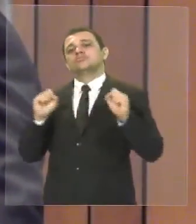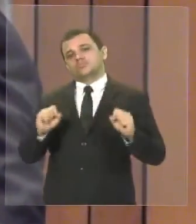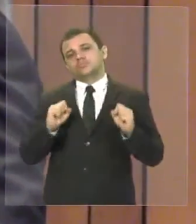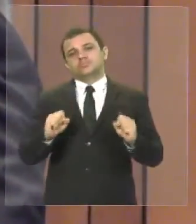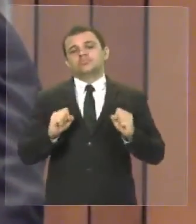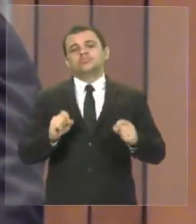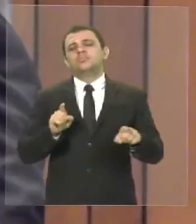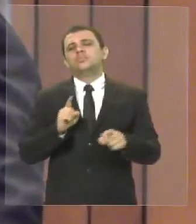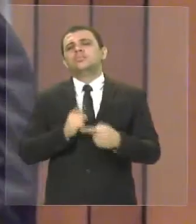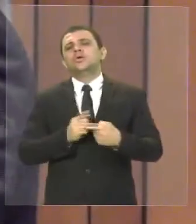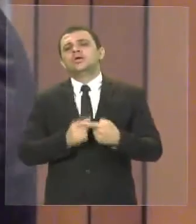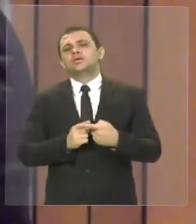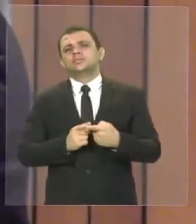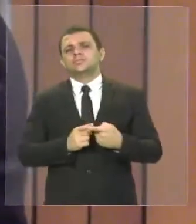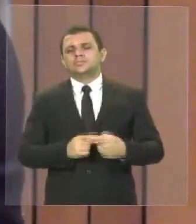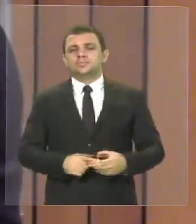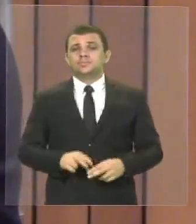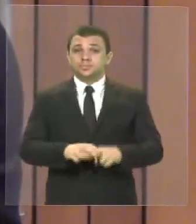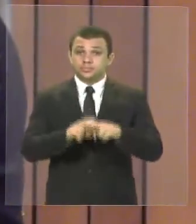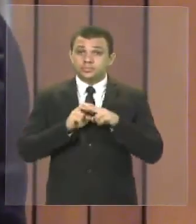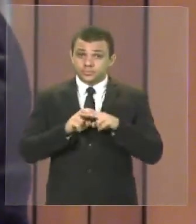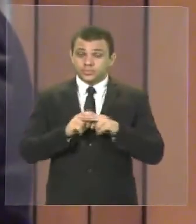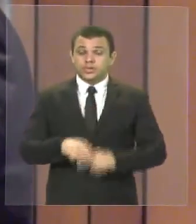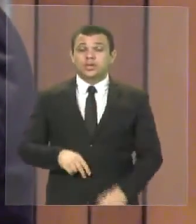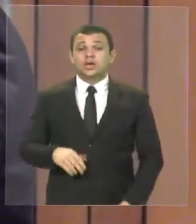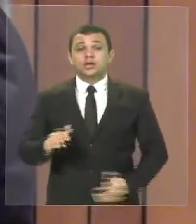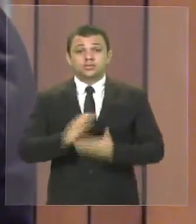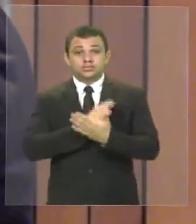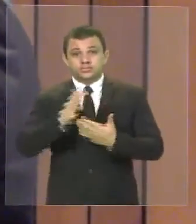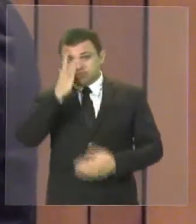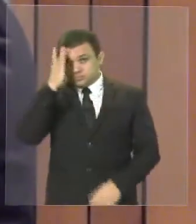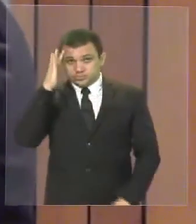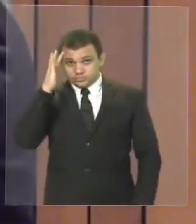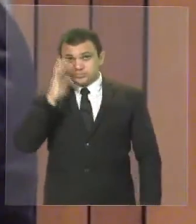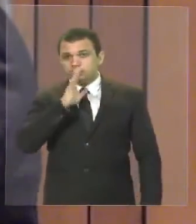Por quê? Porque aqueles que ousam